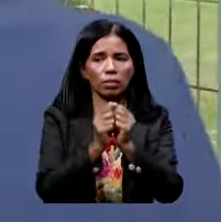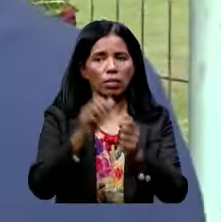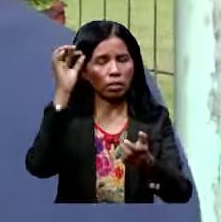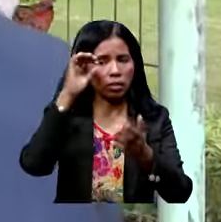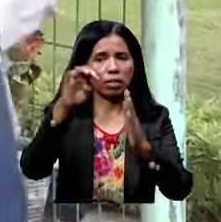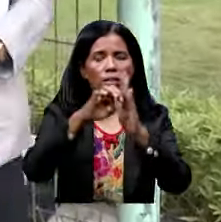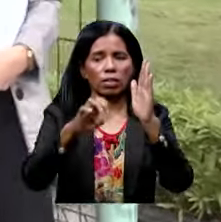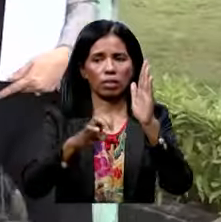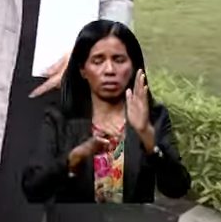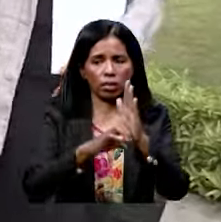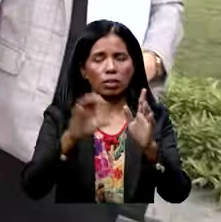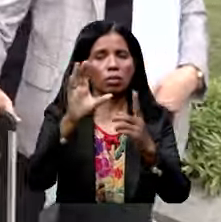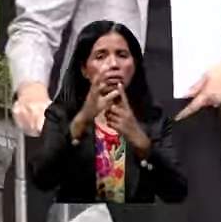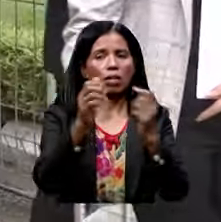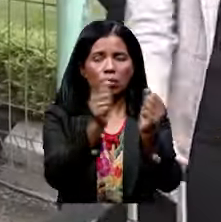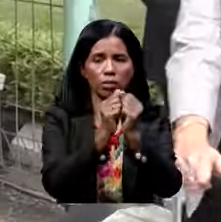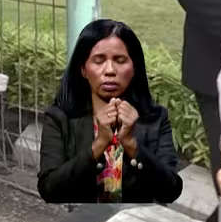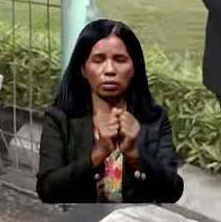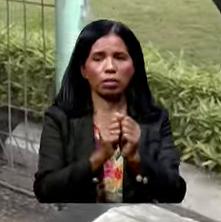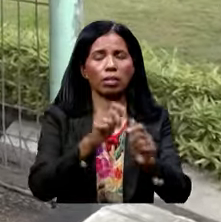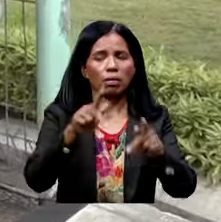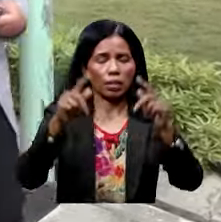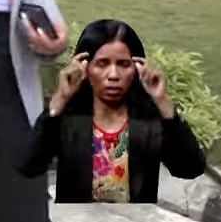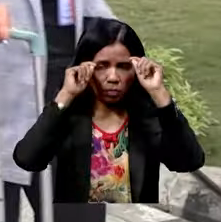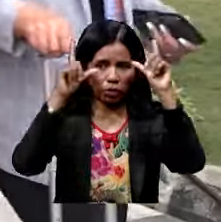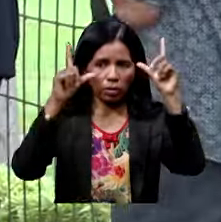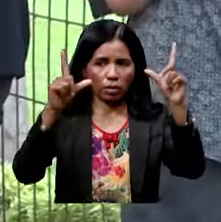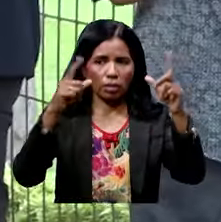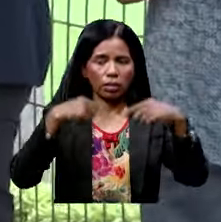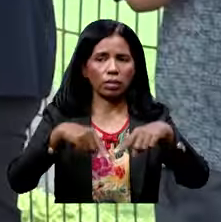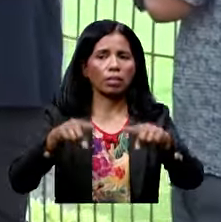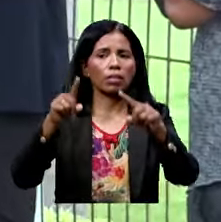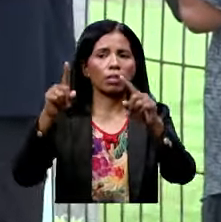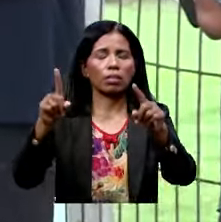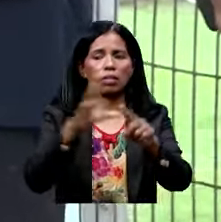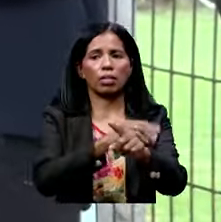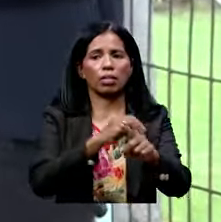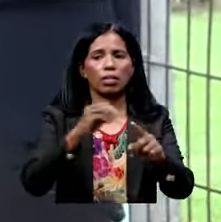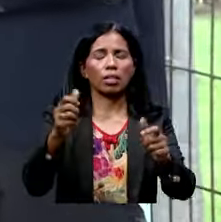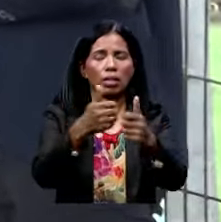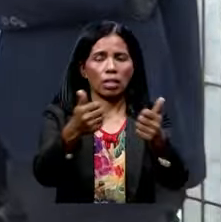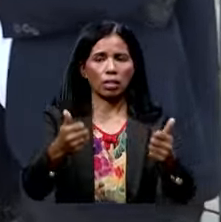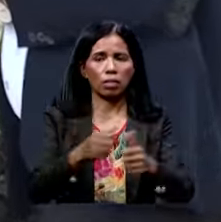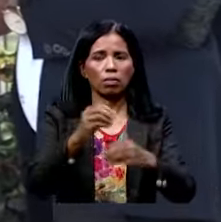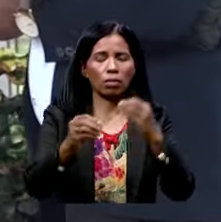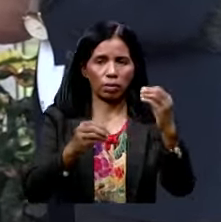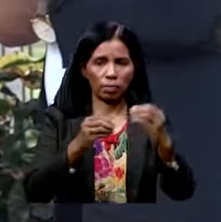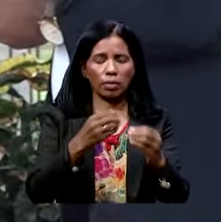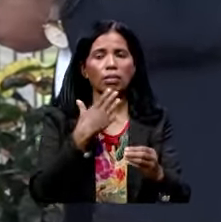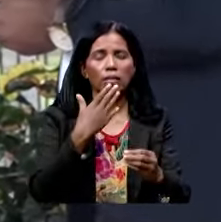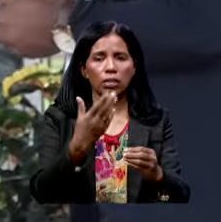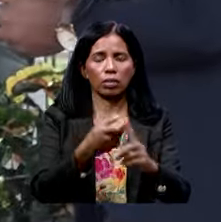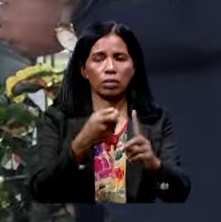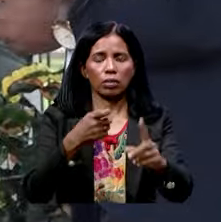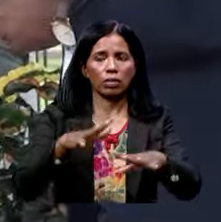de Estado Arte na Cultura, a mútuo com o artista Timor Ambalum, se rala o lançamento Exposição Arte Contemporânea, o